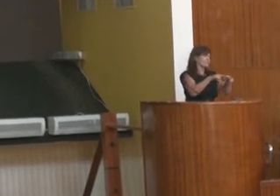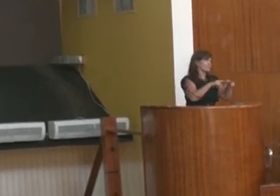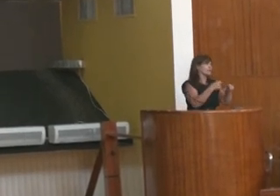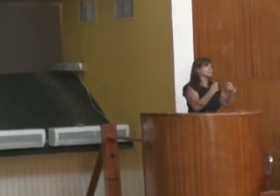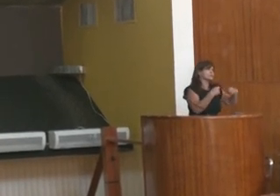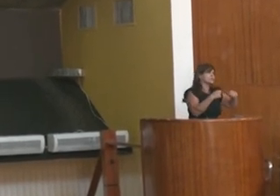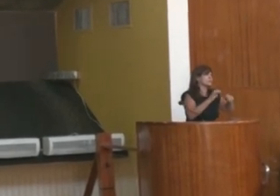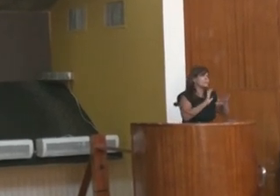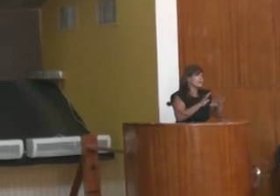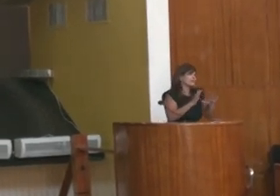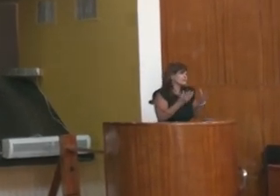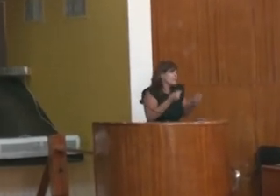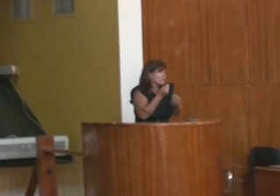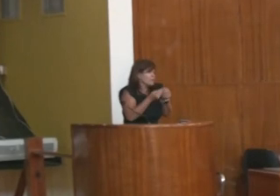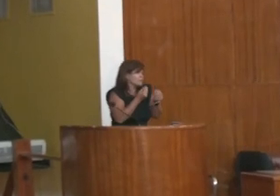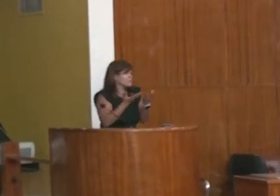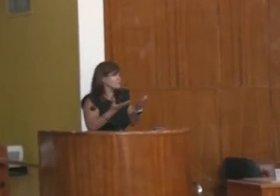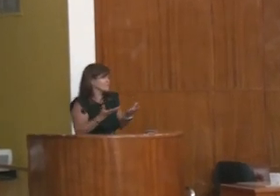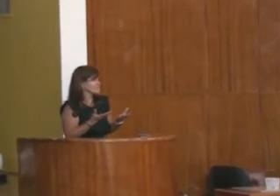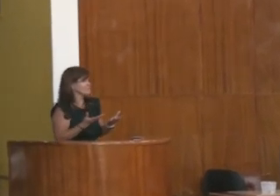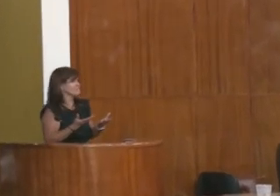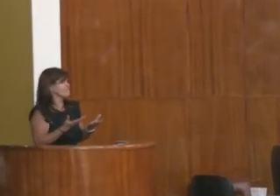Isso só vai acontecer